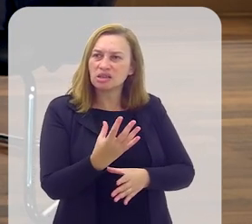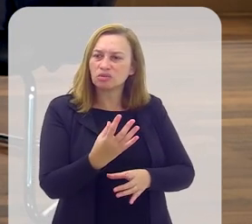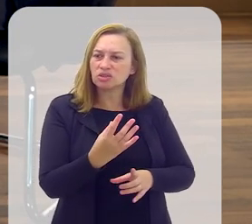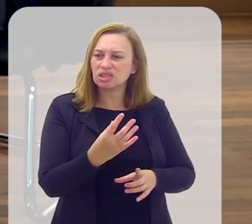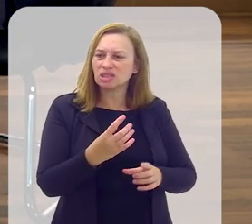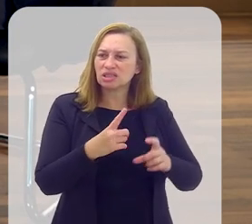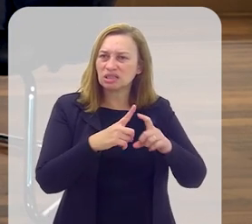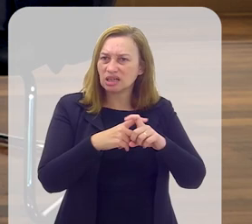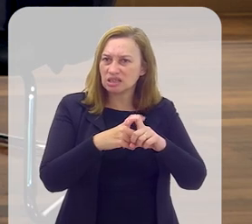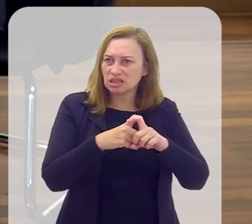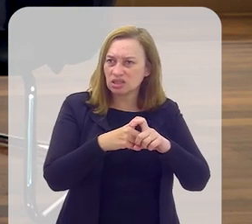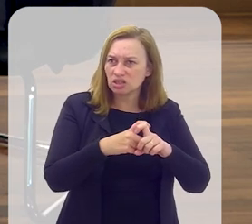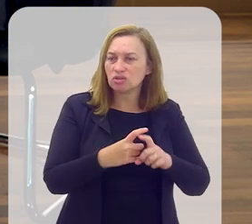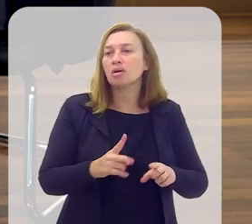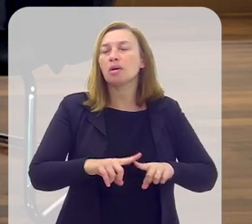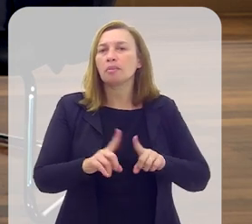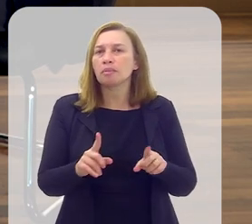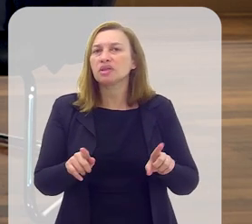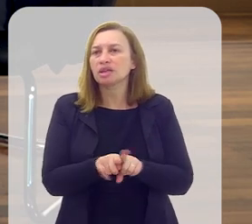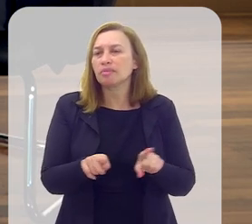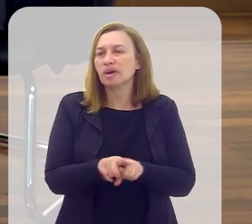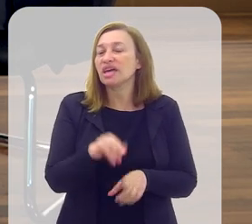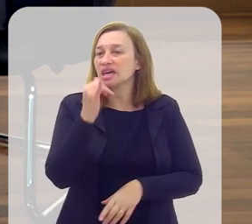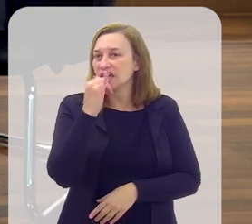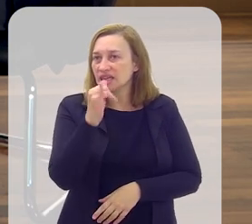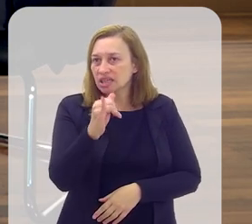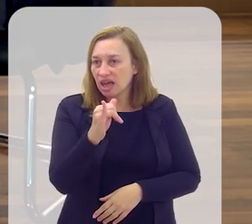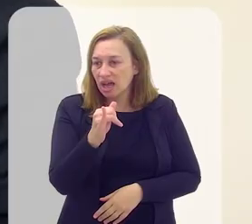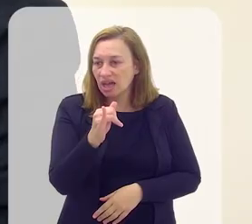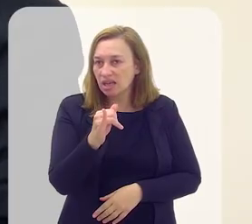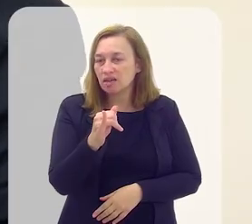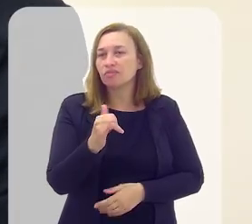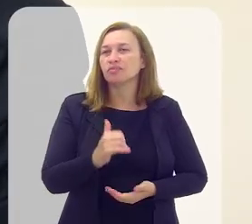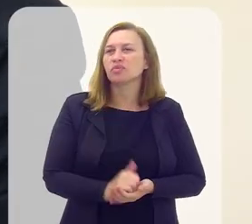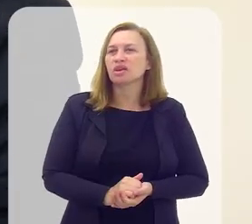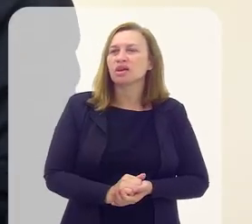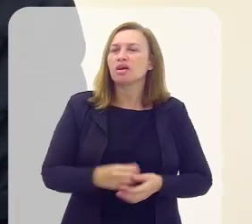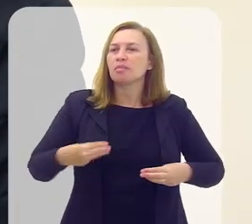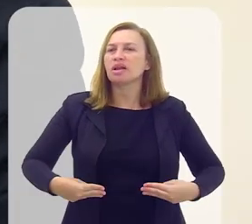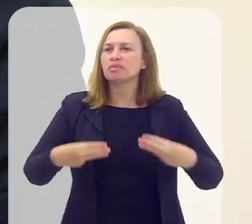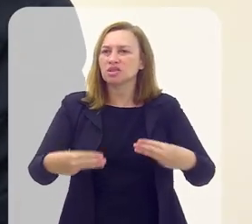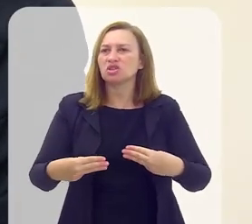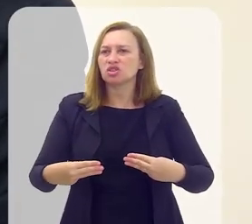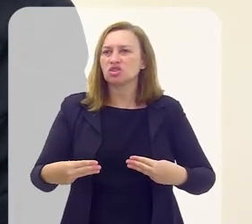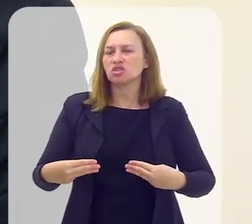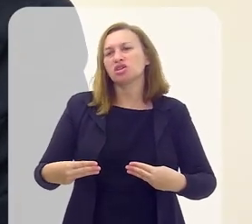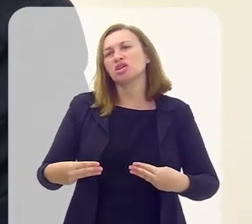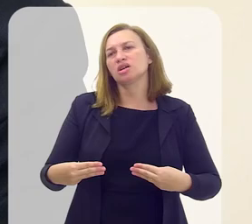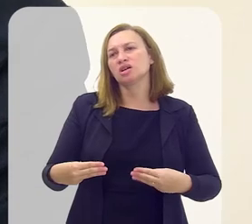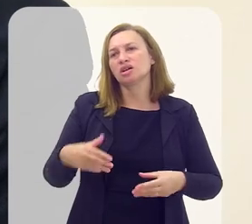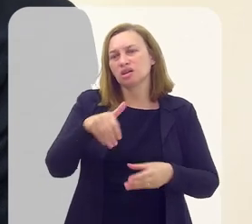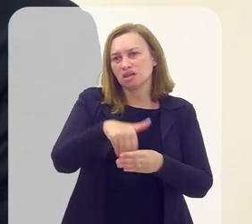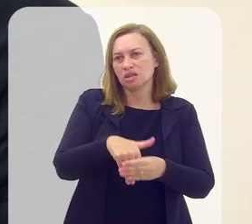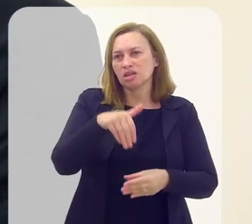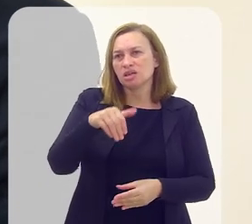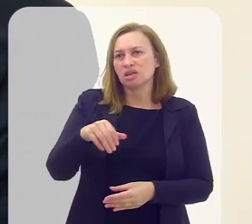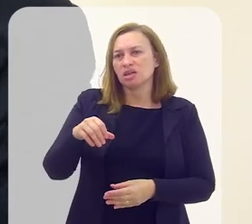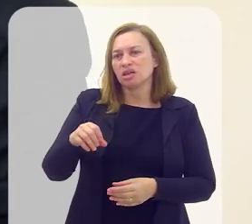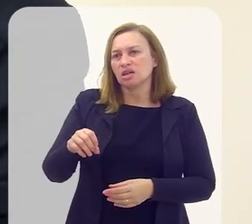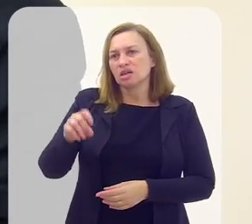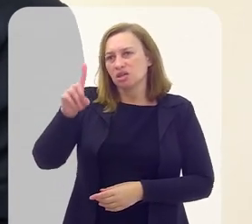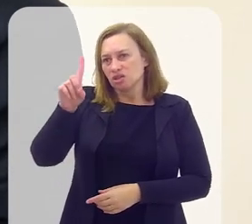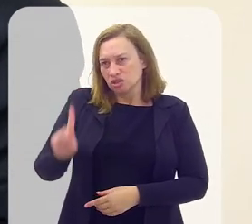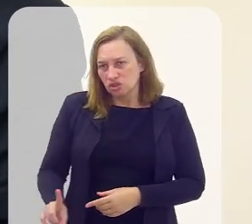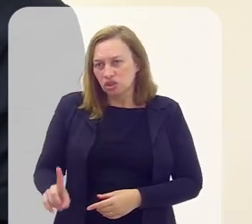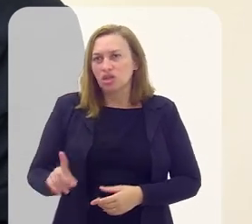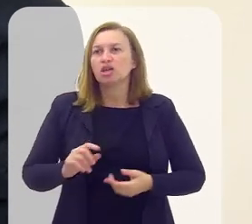de nazismo na Alemanha. Mas a Alemanha, Itália, foi eleita uma primeira-ministra de extrema-direita.